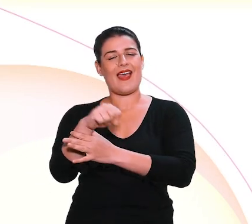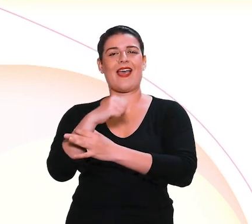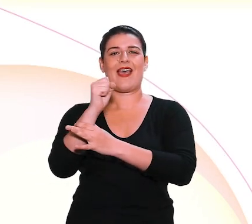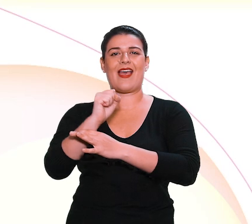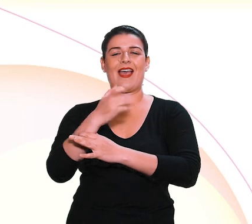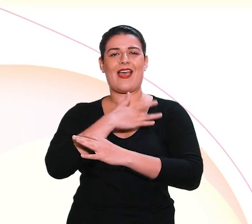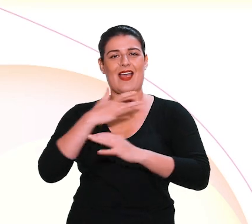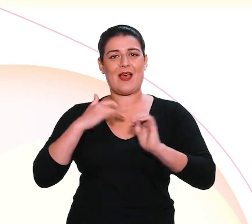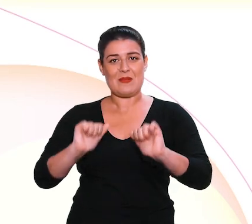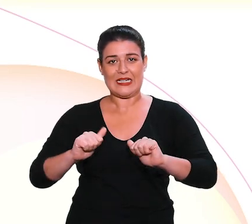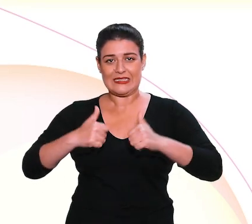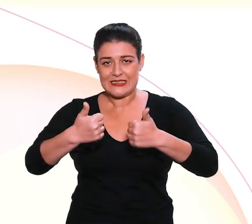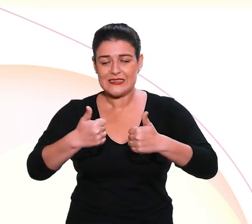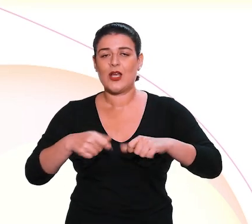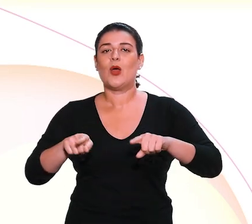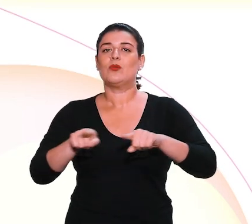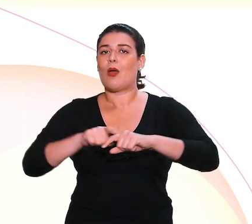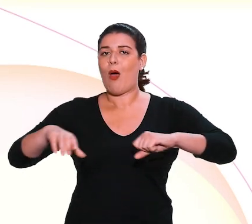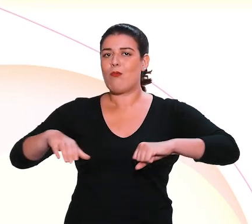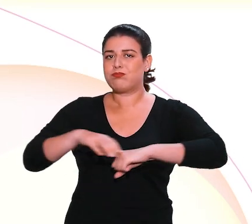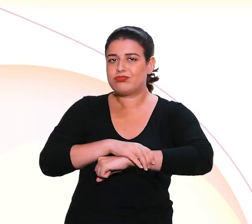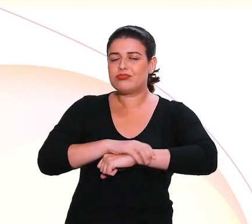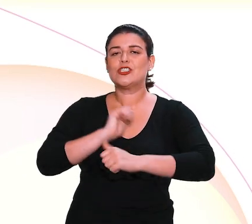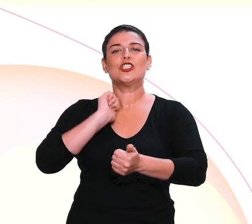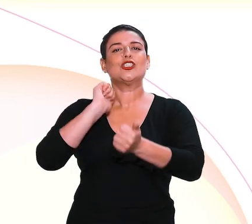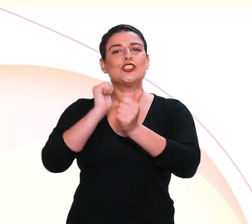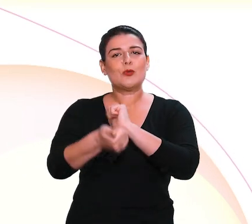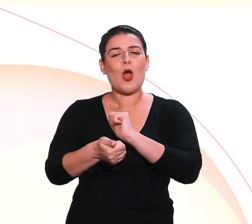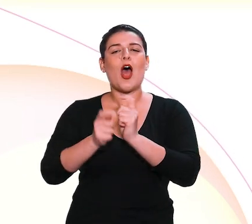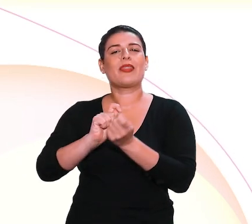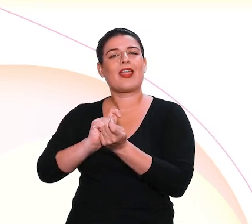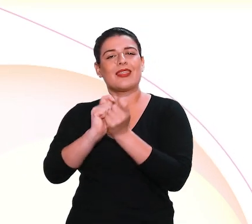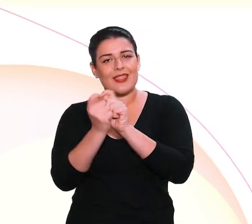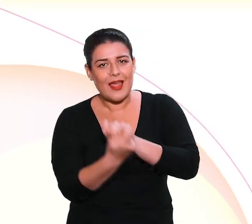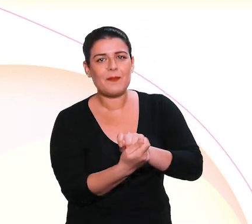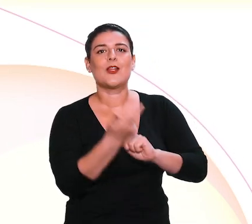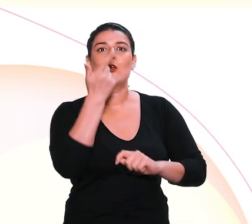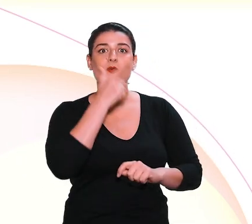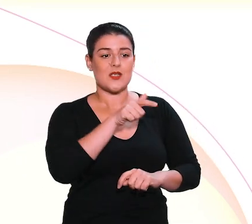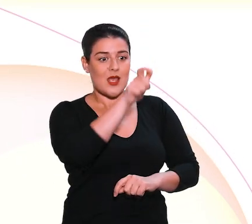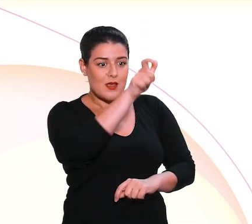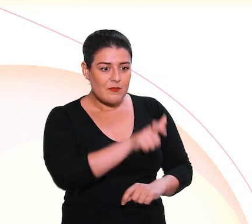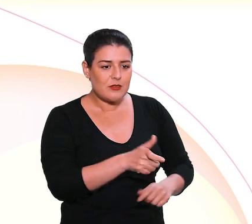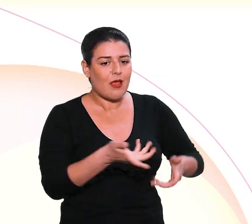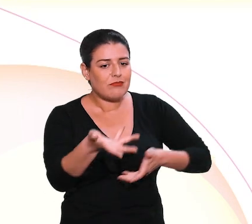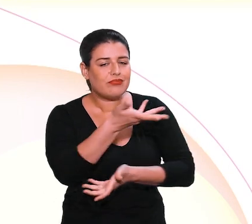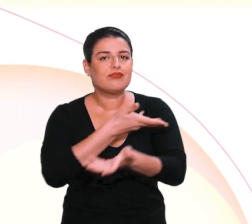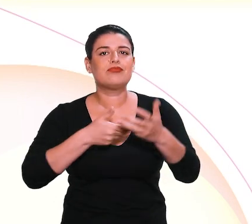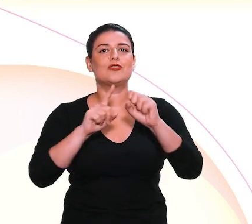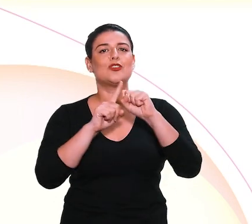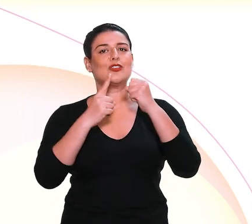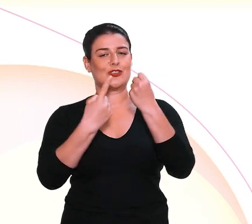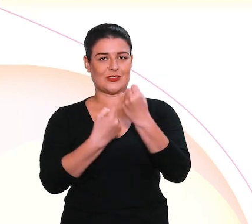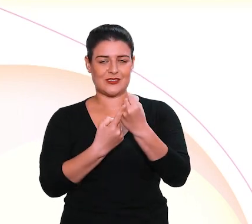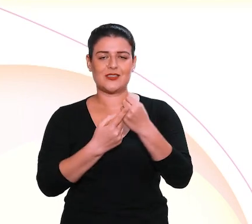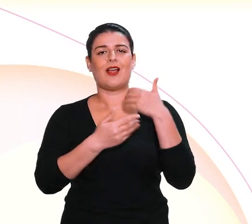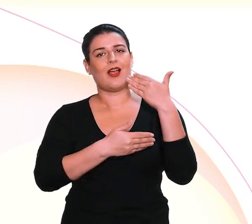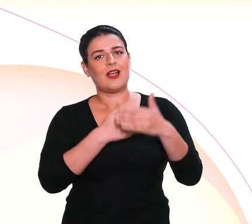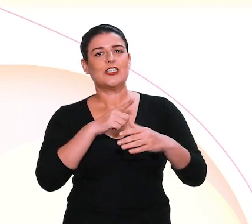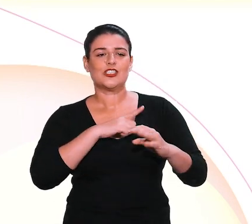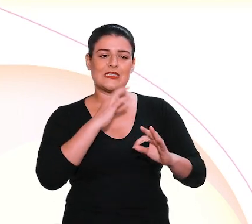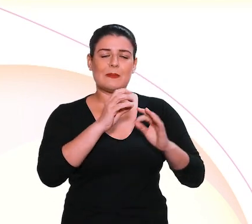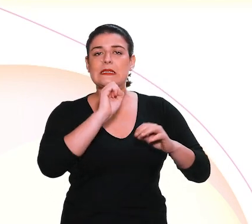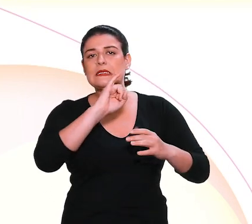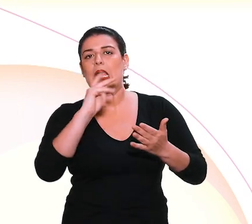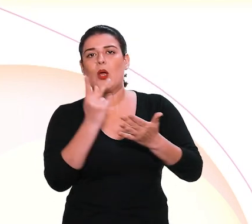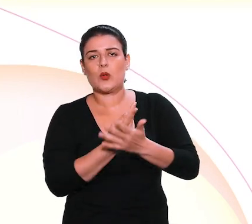da protetização, dos esportes adaptados, que é uma forma também de se reintegrar a pessoa à sociedade após algum tipo de